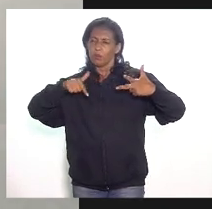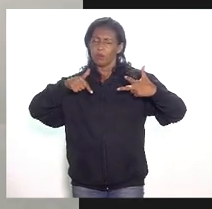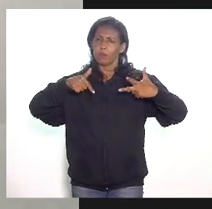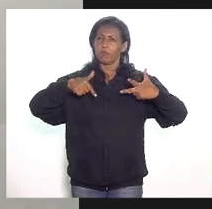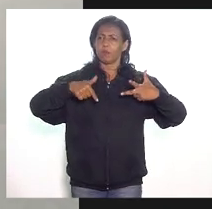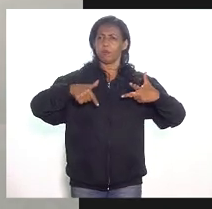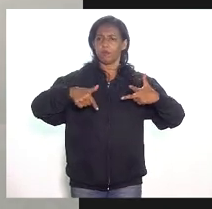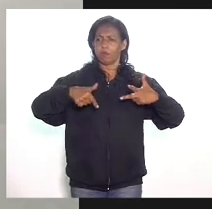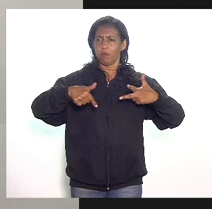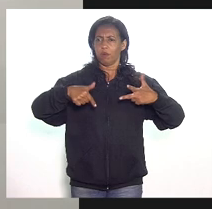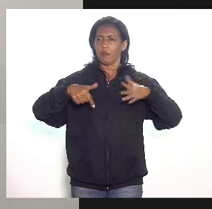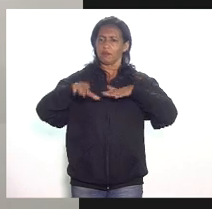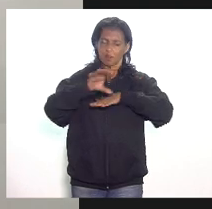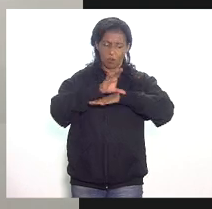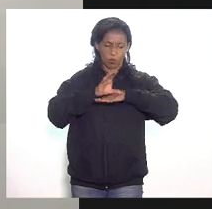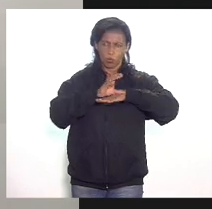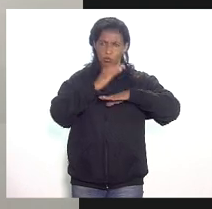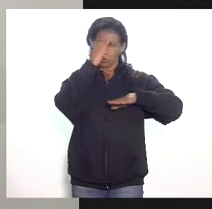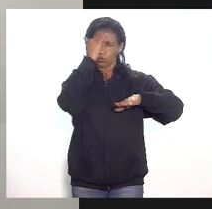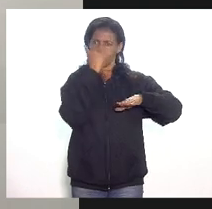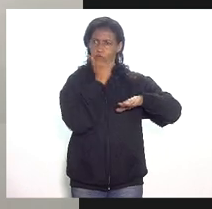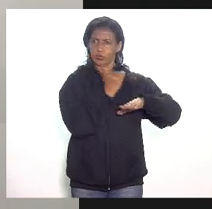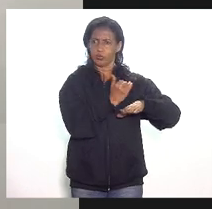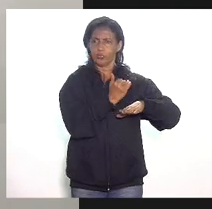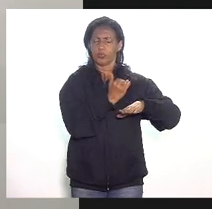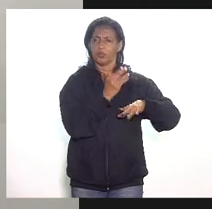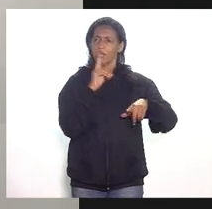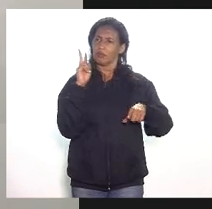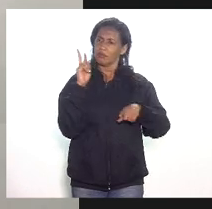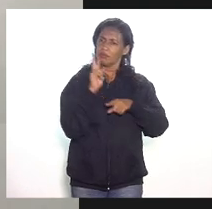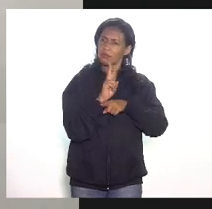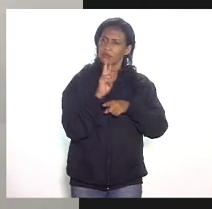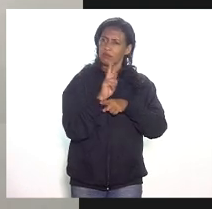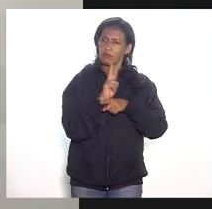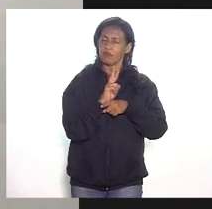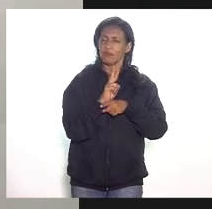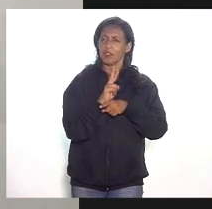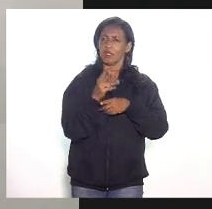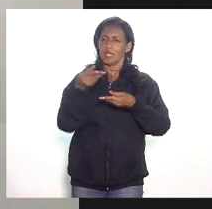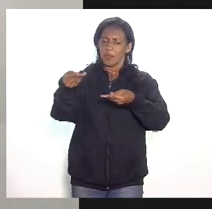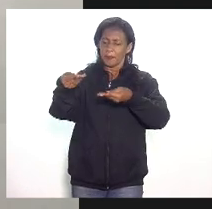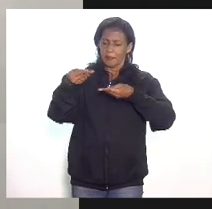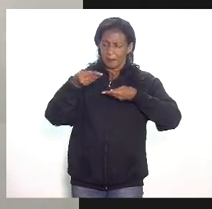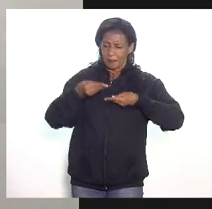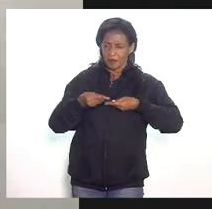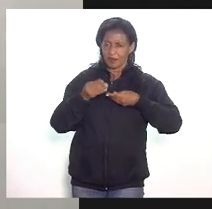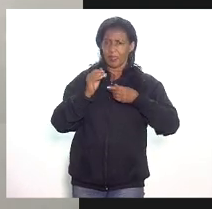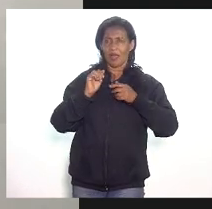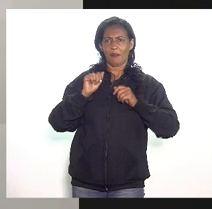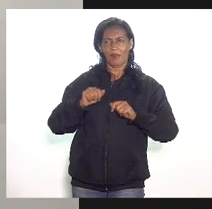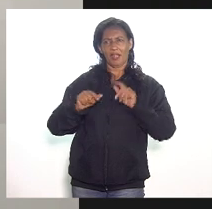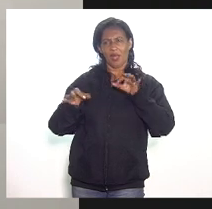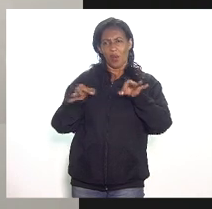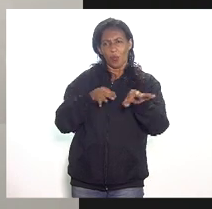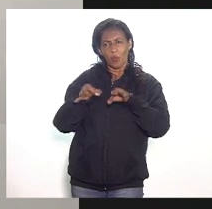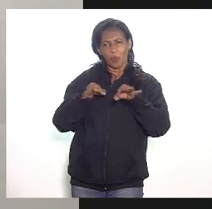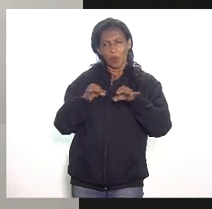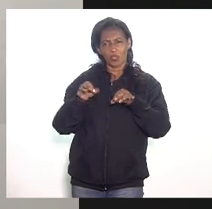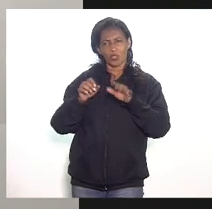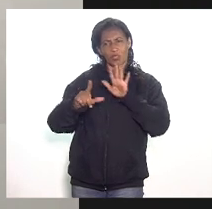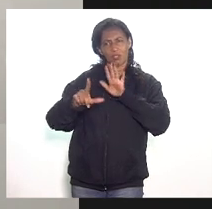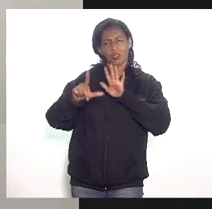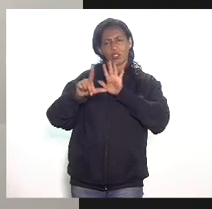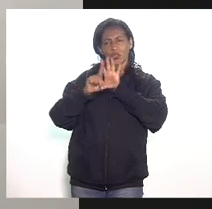Constituição, pela guarda da Constituição encaminhar para esta casa um projeto de lei que fere,